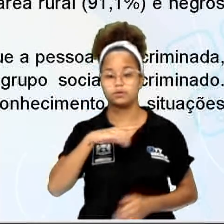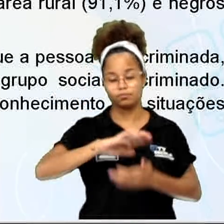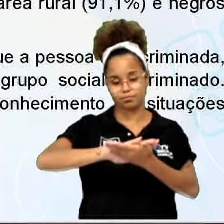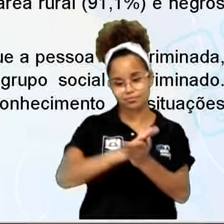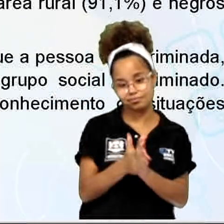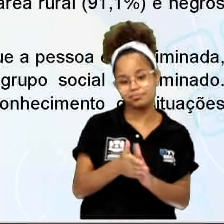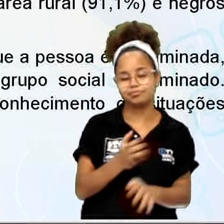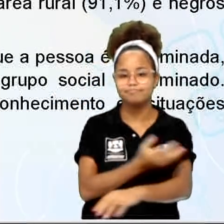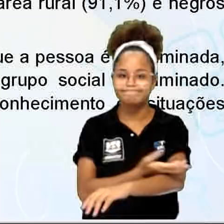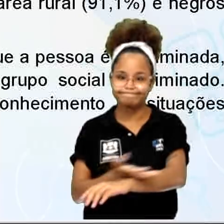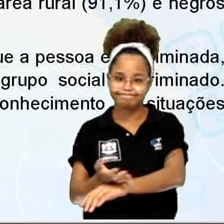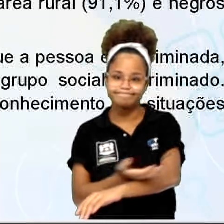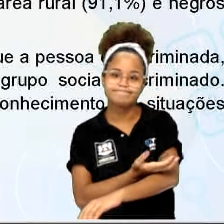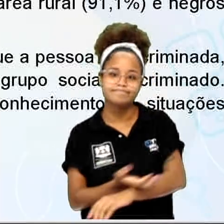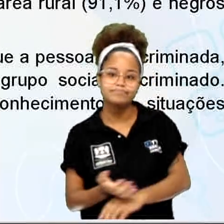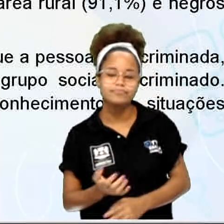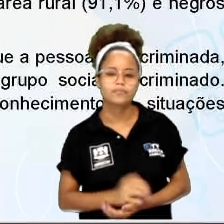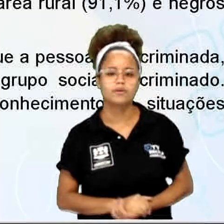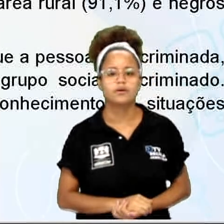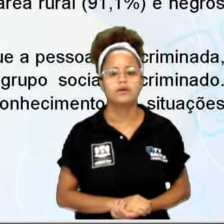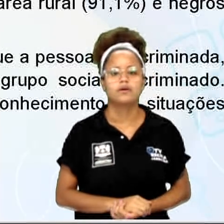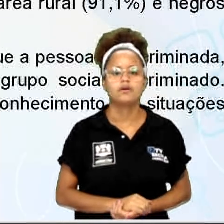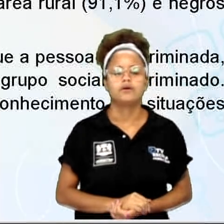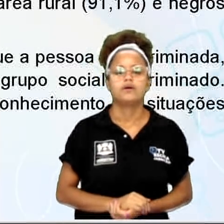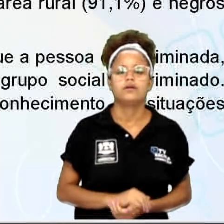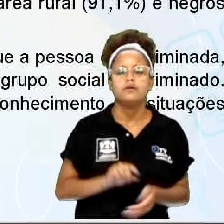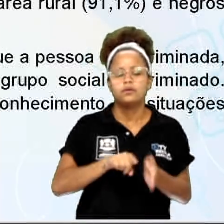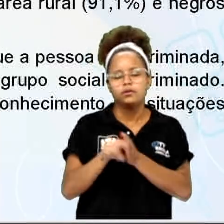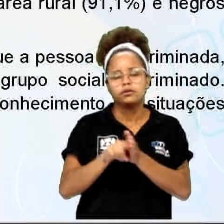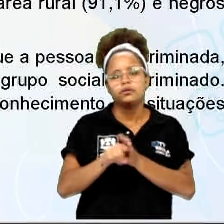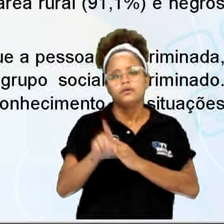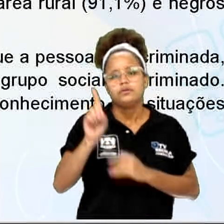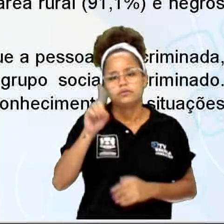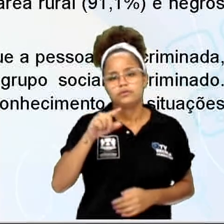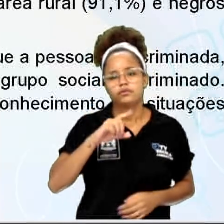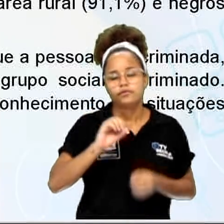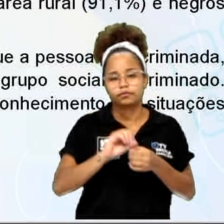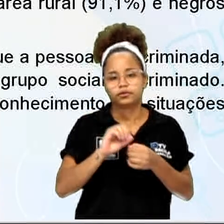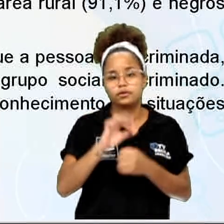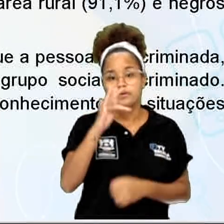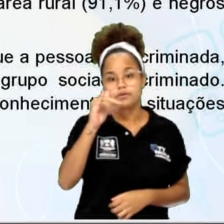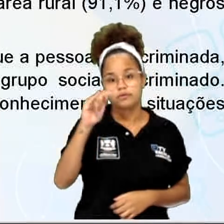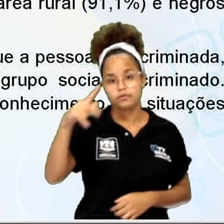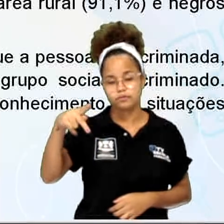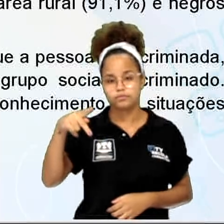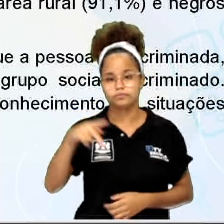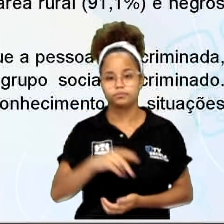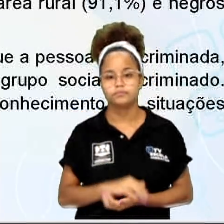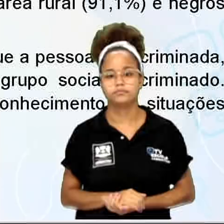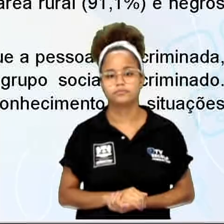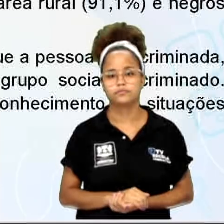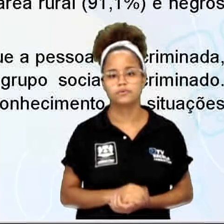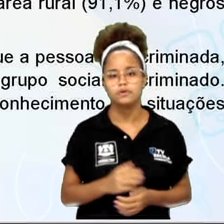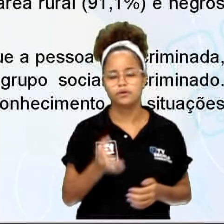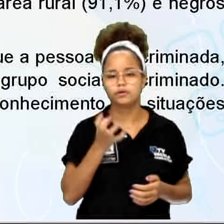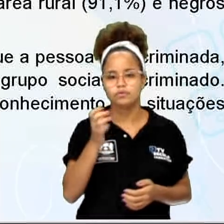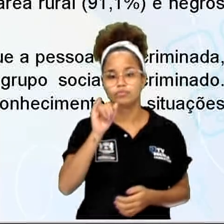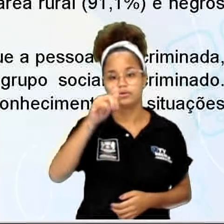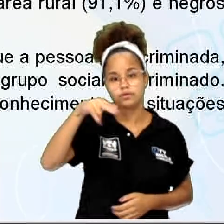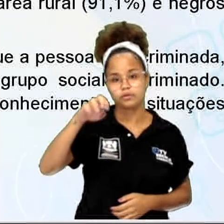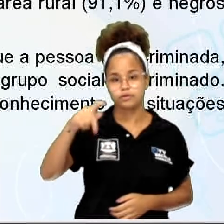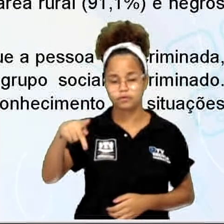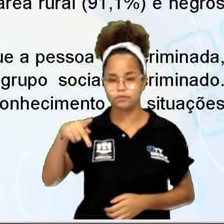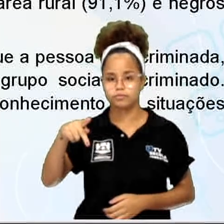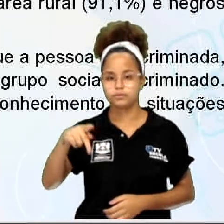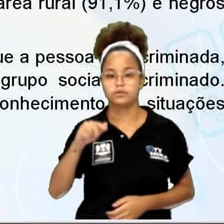A pesquisa foi realizada pela FIP, Fundação Instituto de Pesquisas Econômicas, a pedido do INEP,